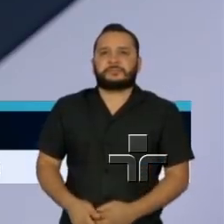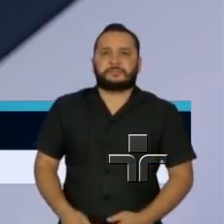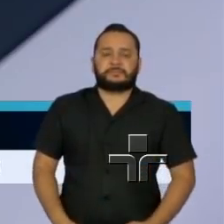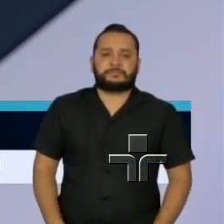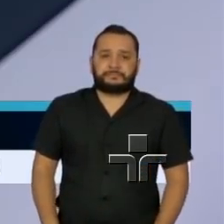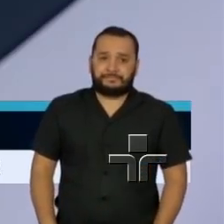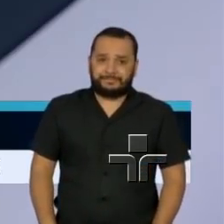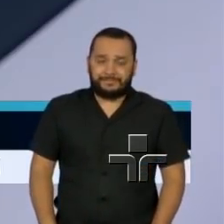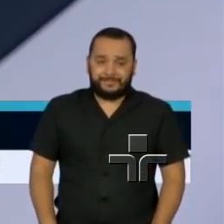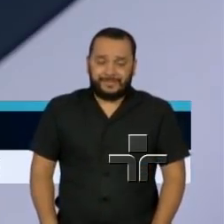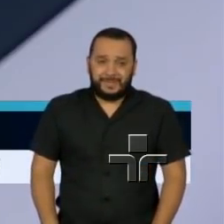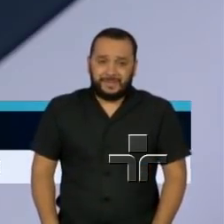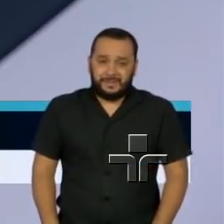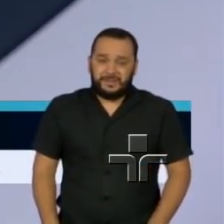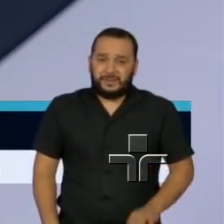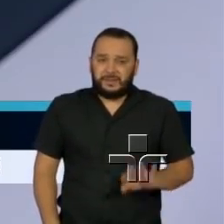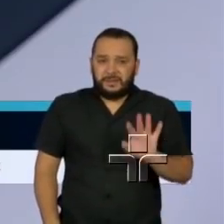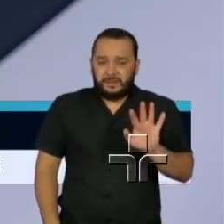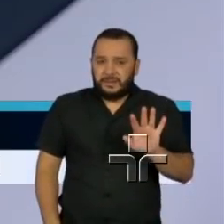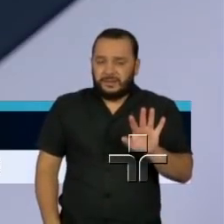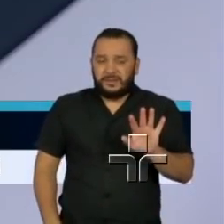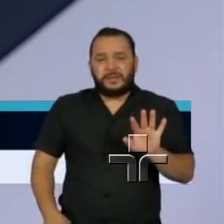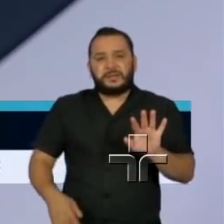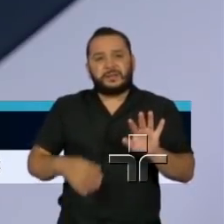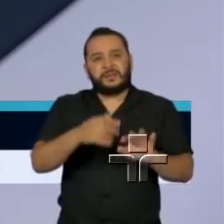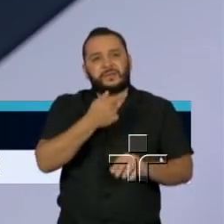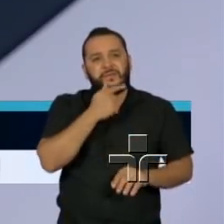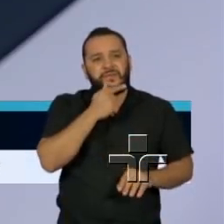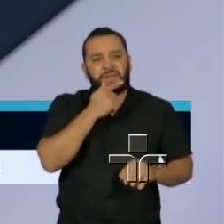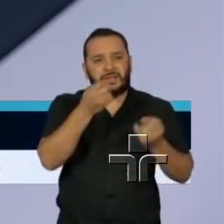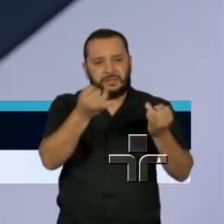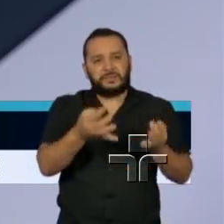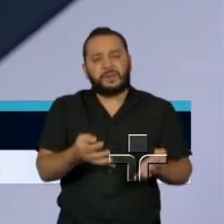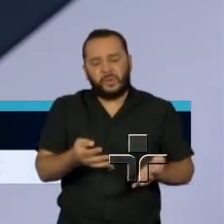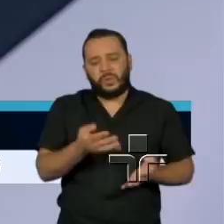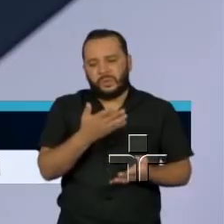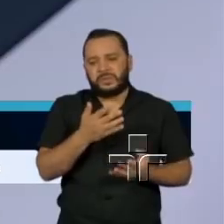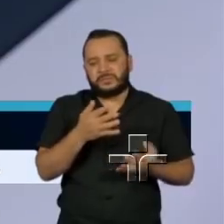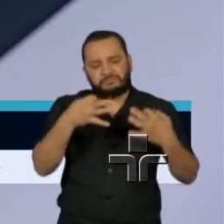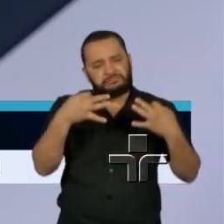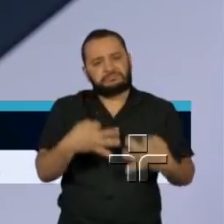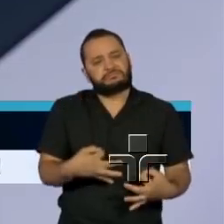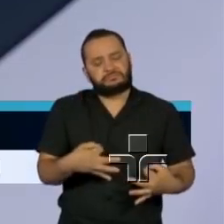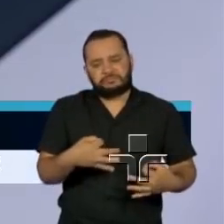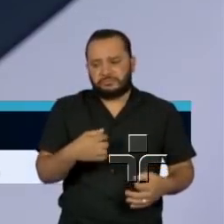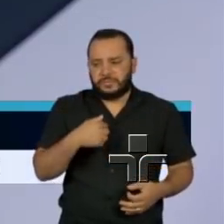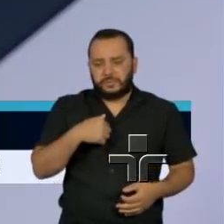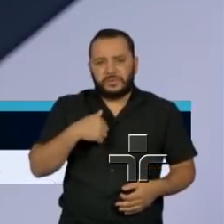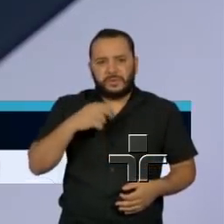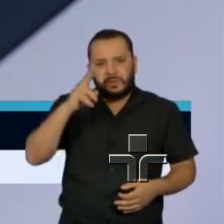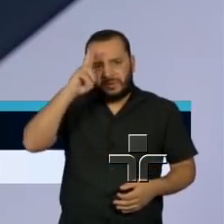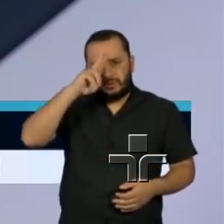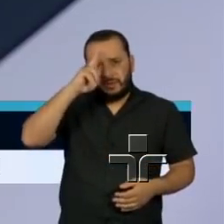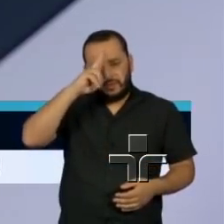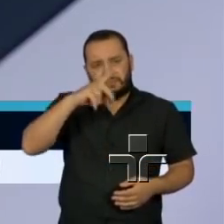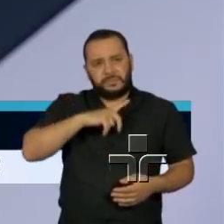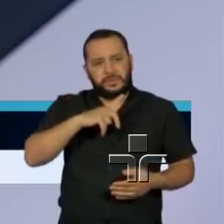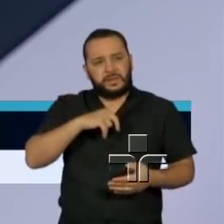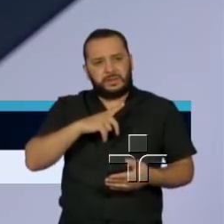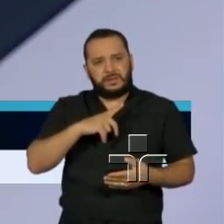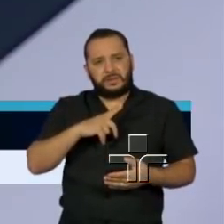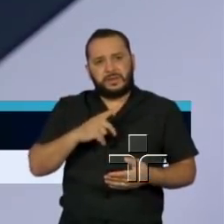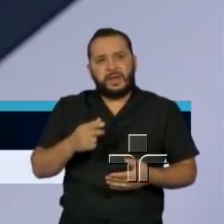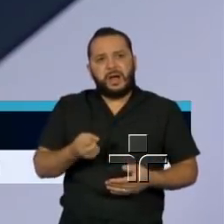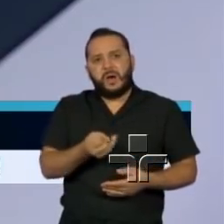Essas dificuldades todas que o Vila elencou com muita competência, me faz lembrar sempre que, às vezes, algumas declarações políticas que são